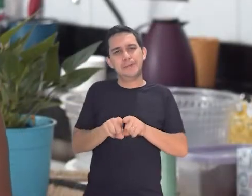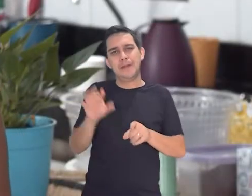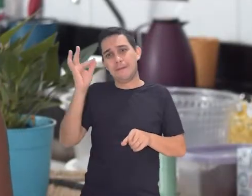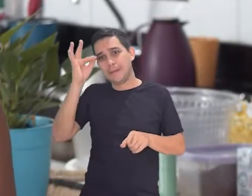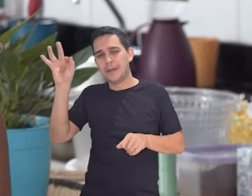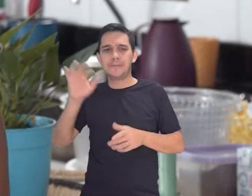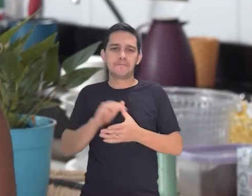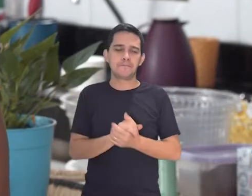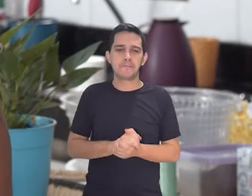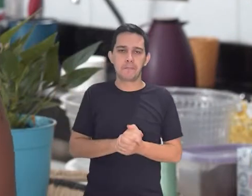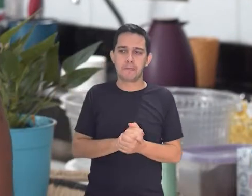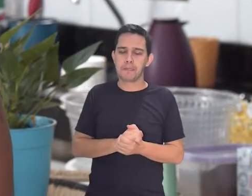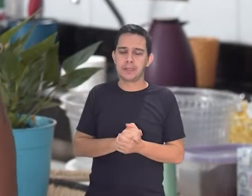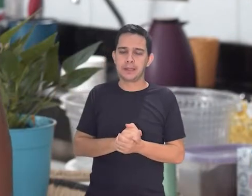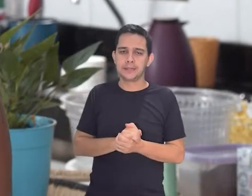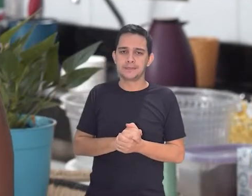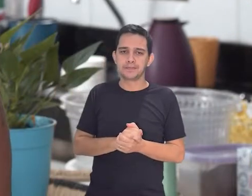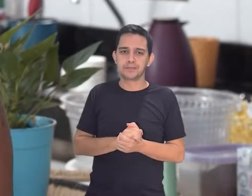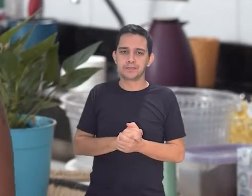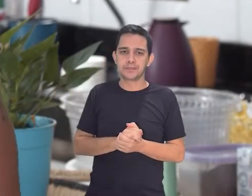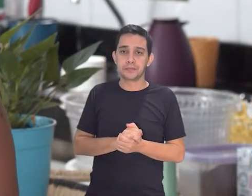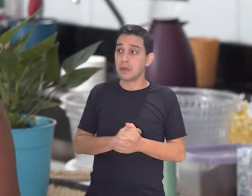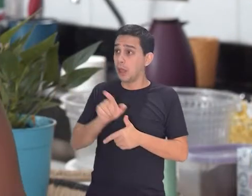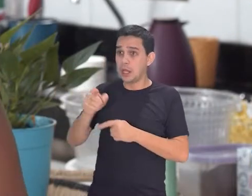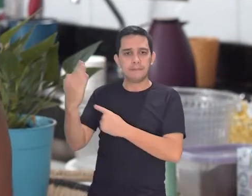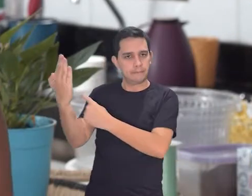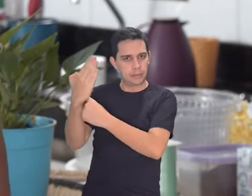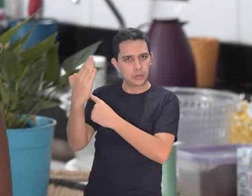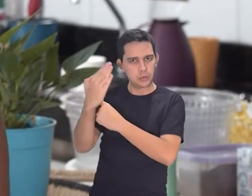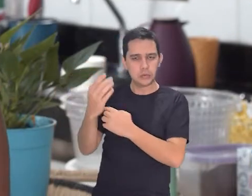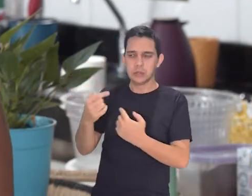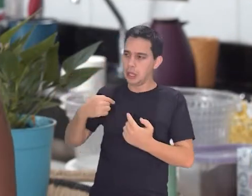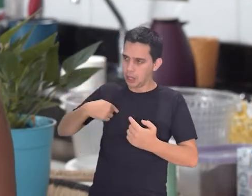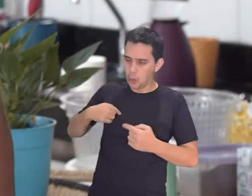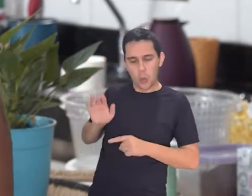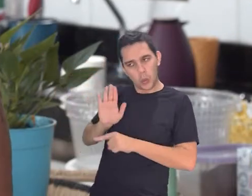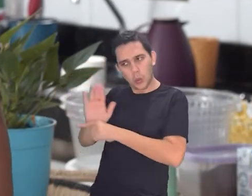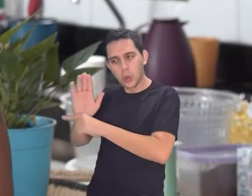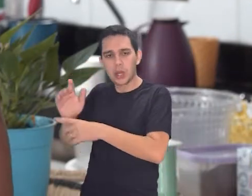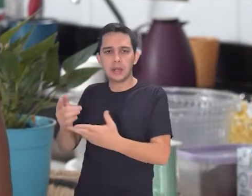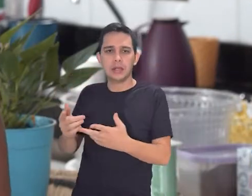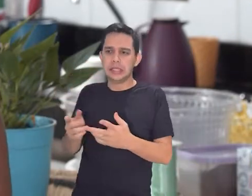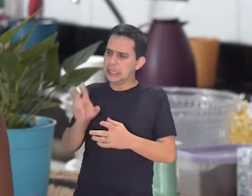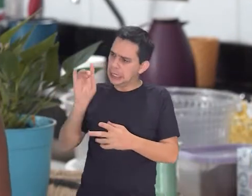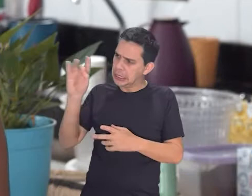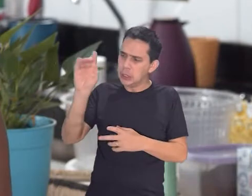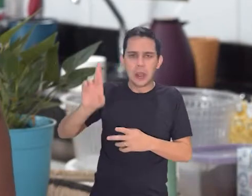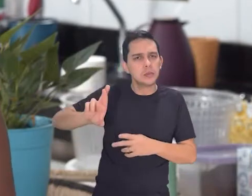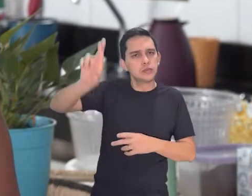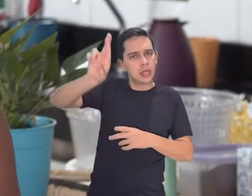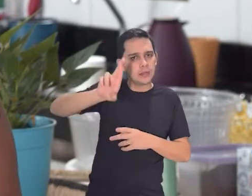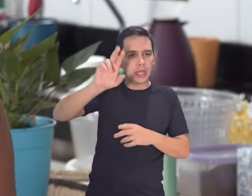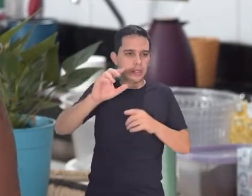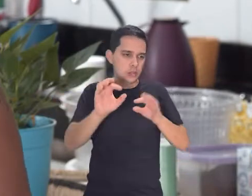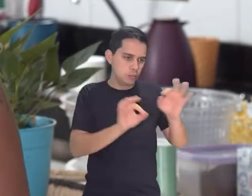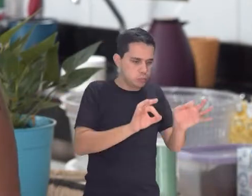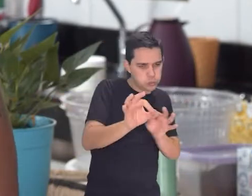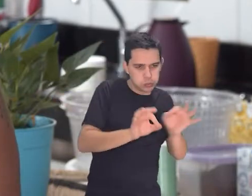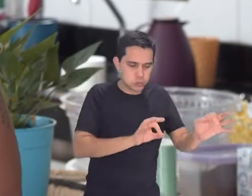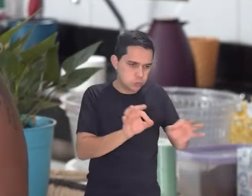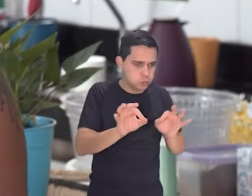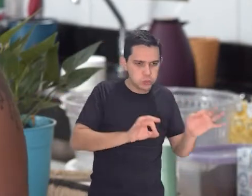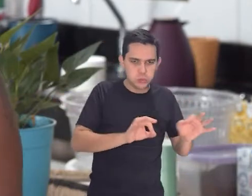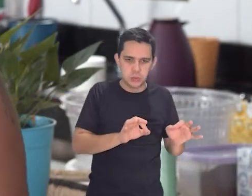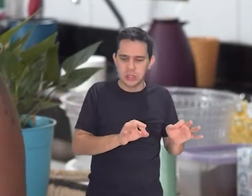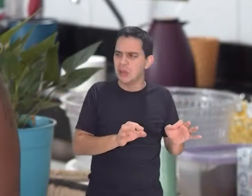tem essa questão de dividir tarefas em casa. Cada um faz o seu da forma que é para fazer, não tem essa coisa de